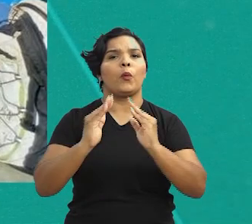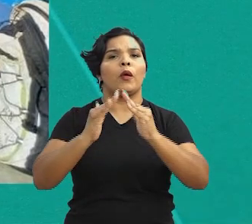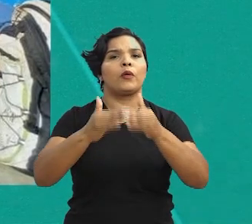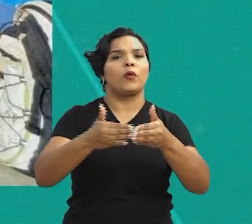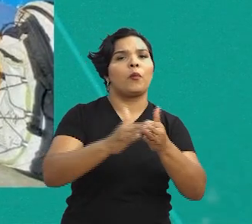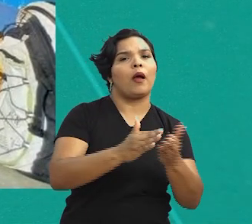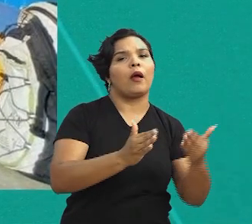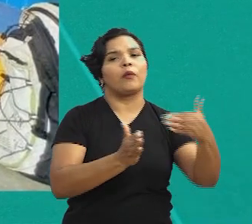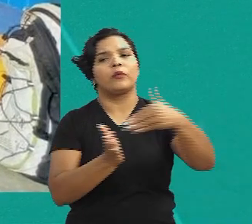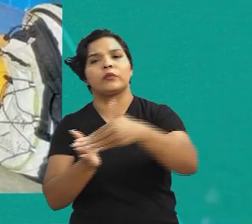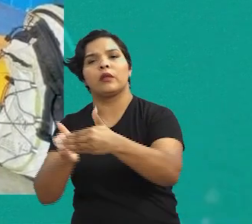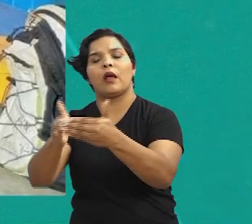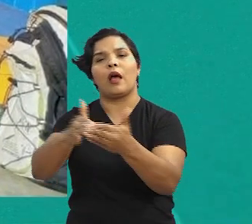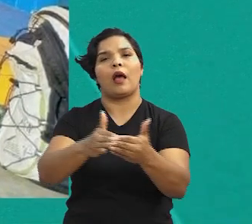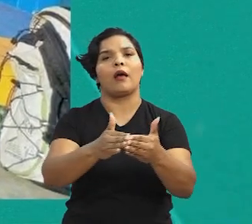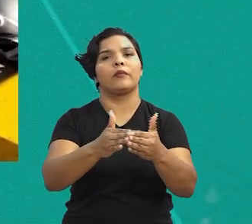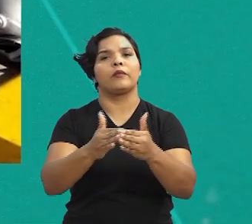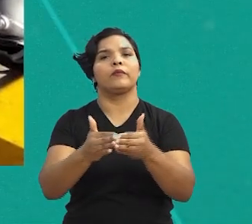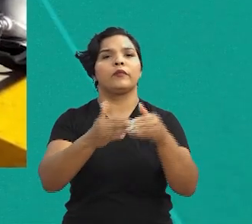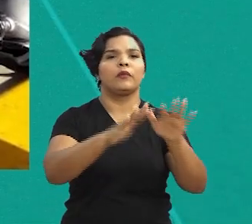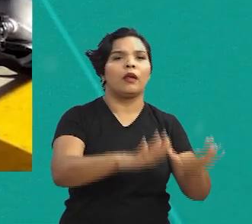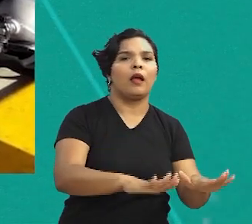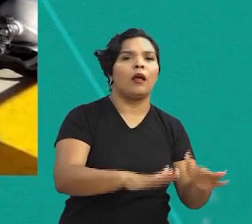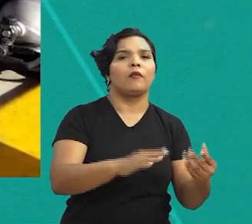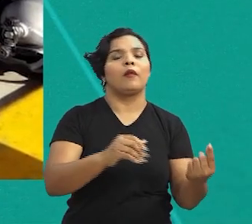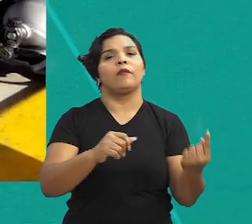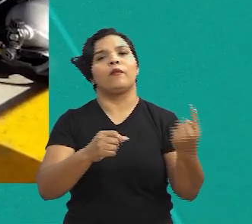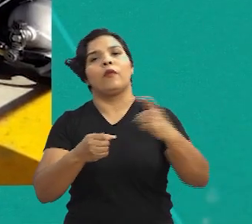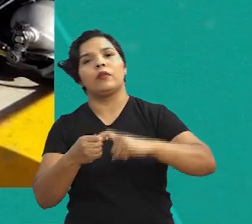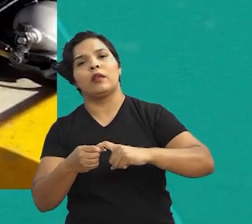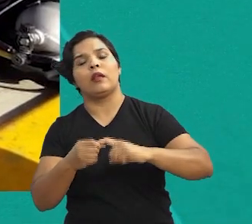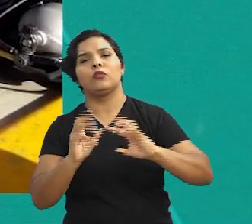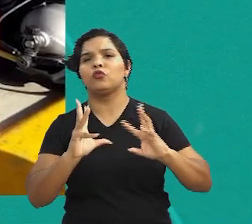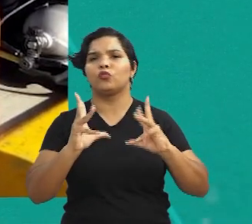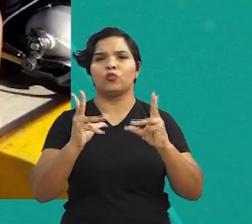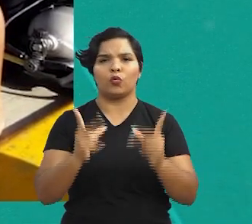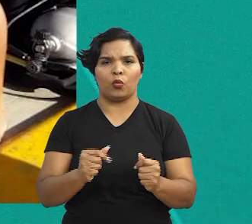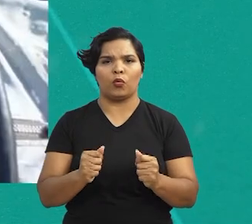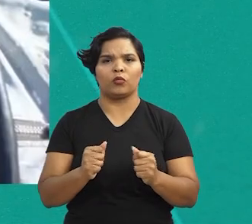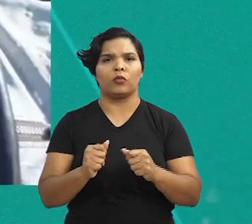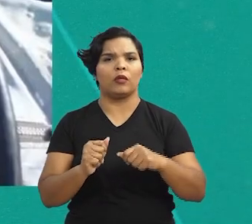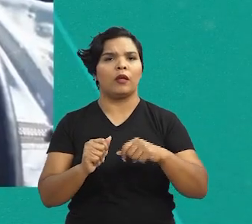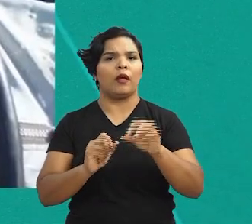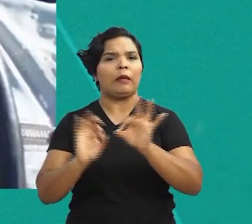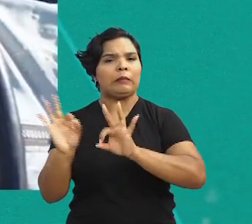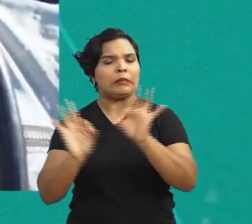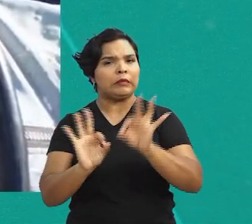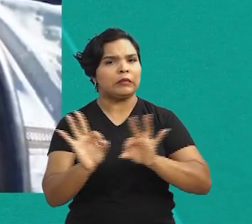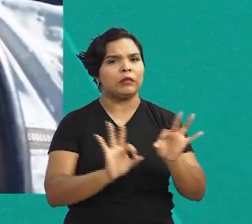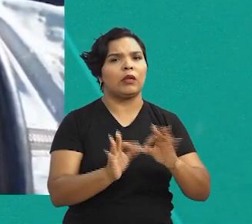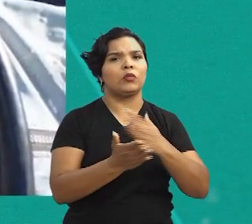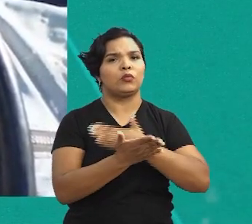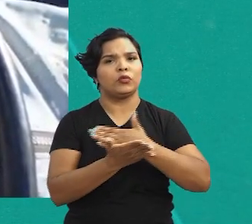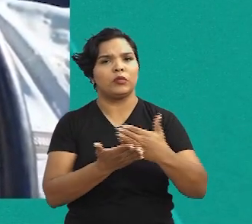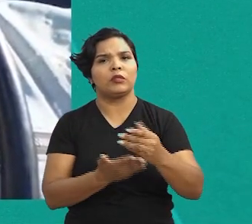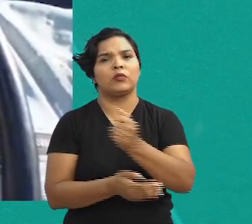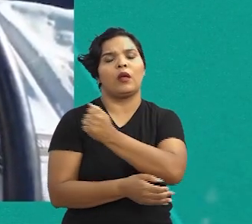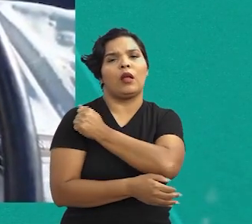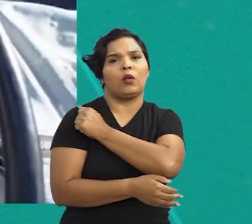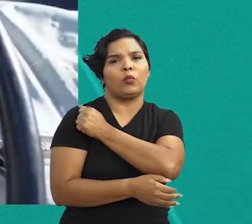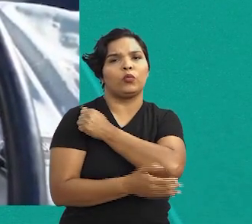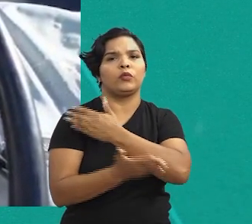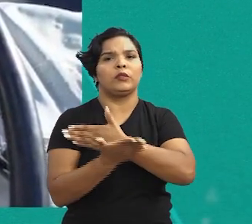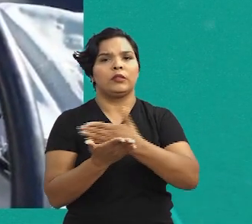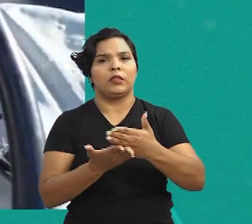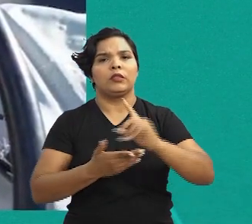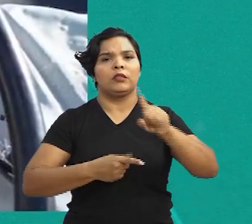é que barco que usava, como é que era o embarque, desembarque, para encontrar todo o cronograma, né? Desde o início, o